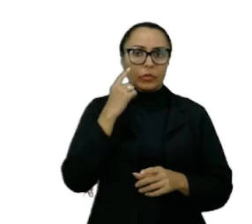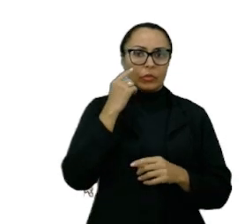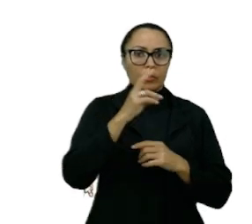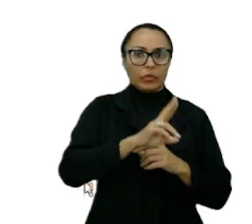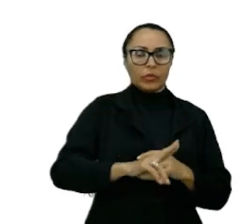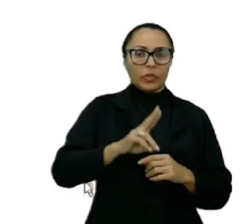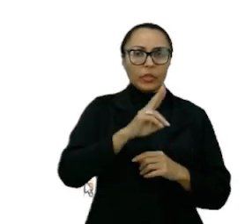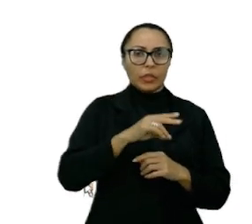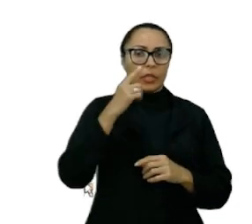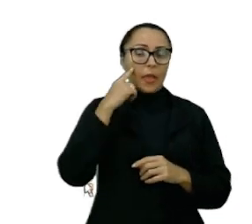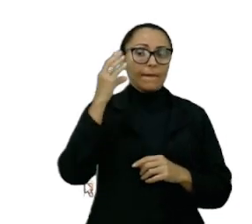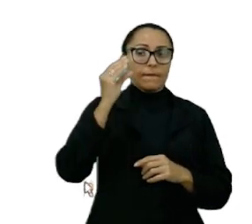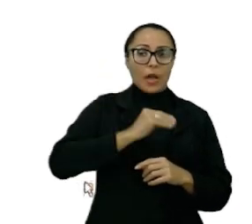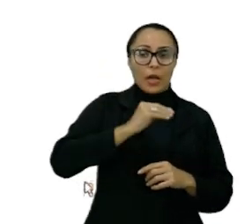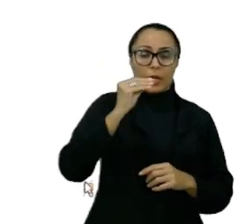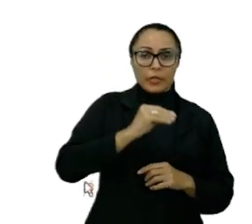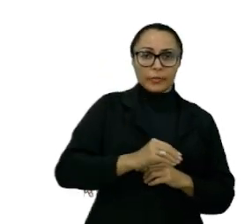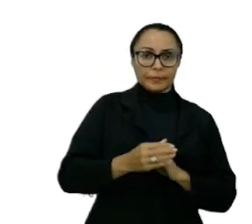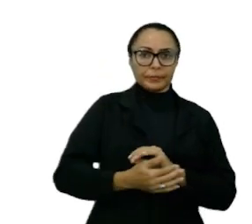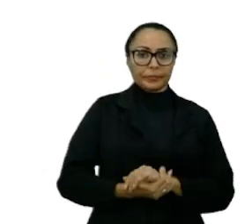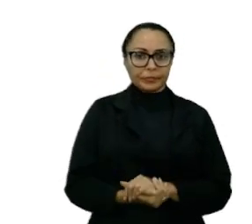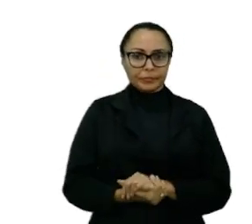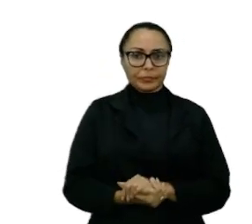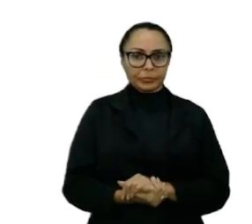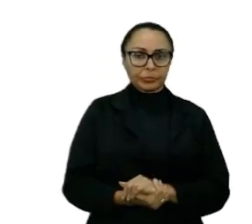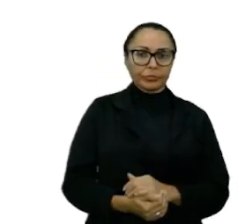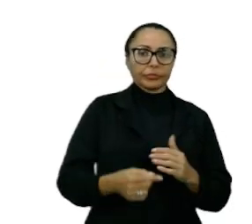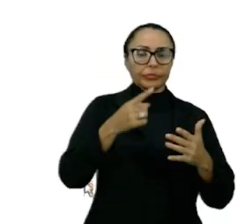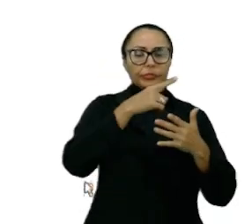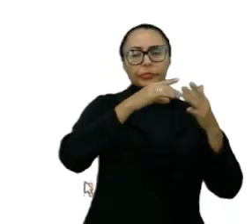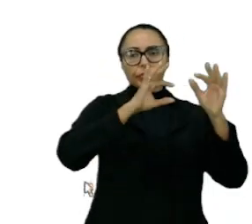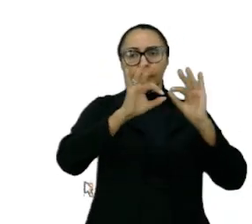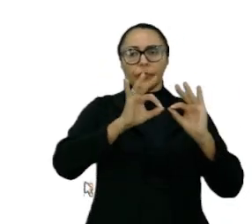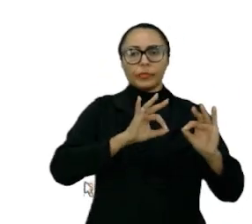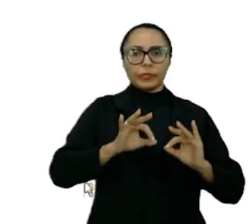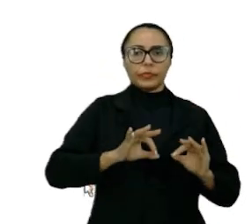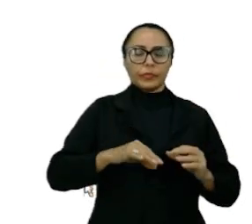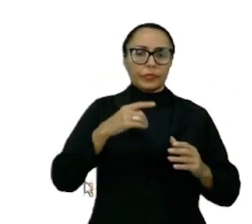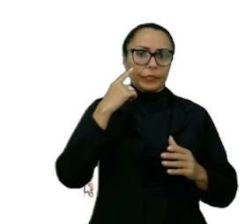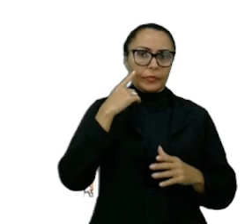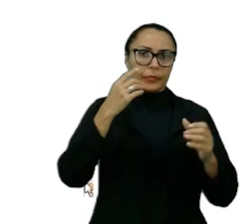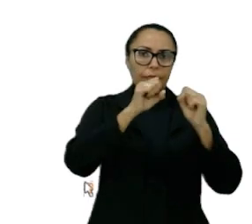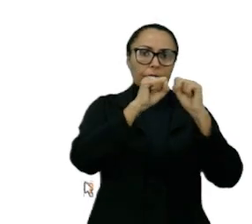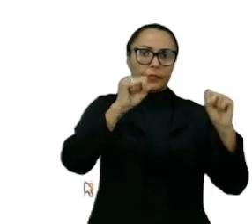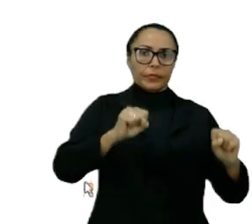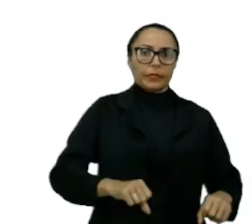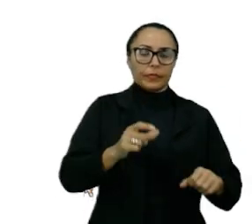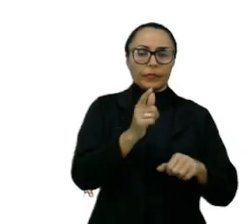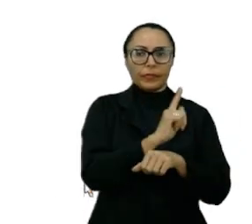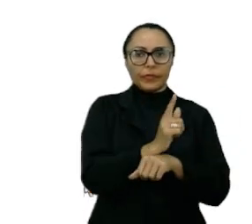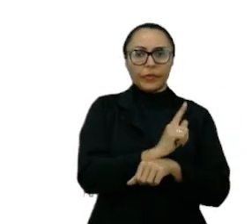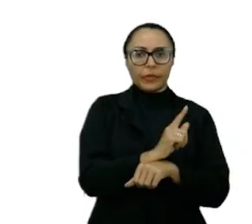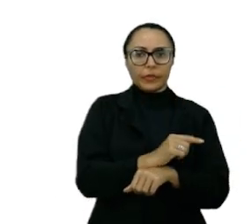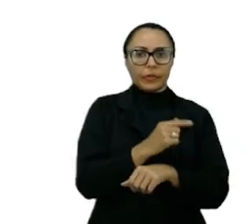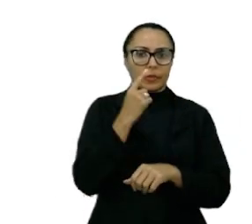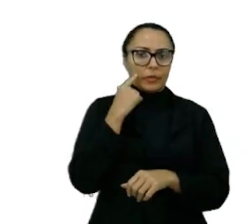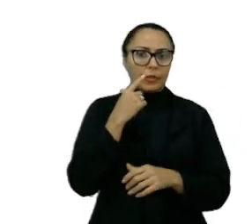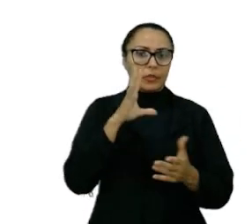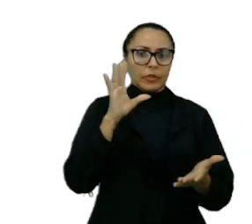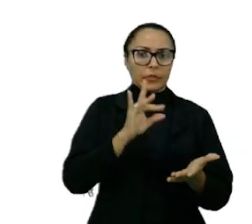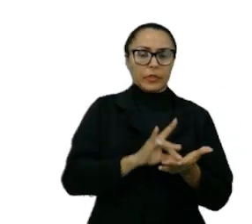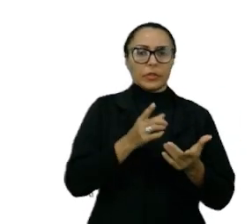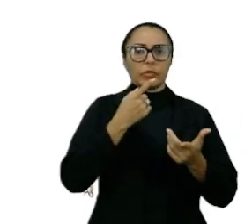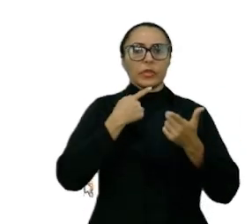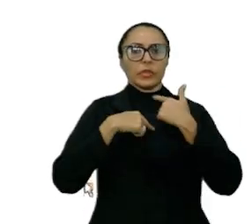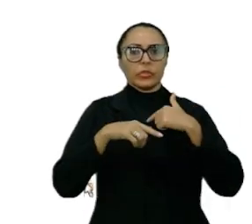e falhas, corrigir e ajustar processos de um sistema de gestão para a certificação